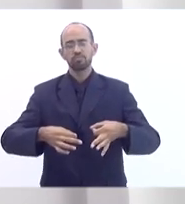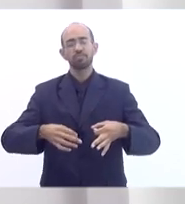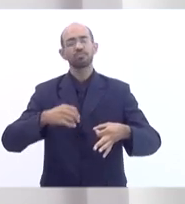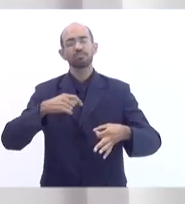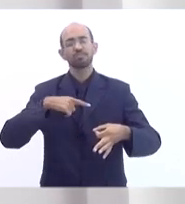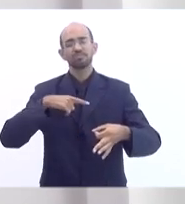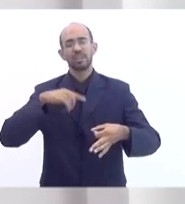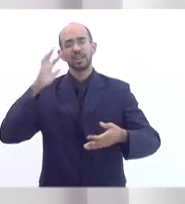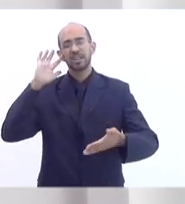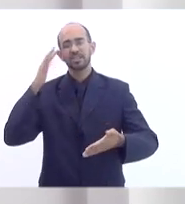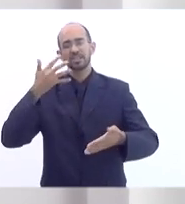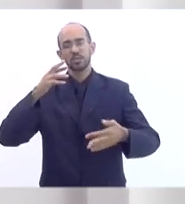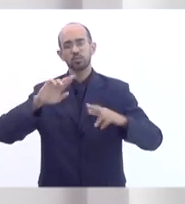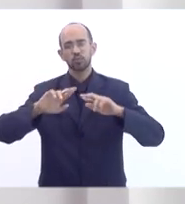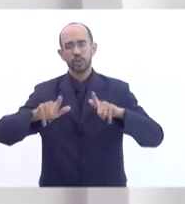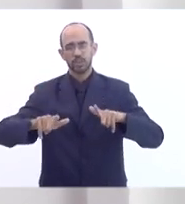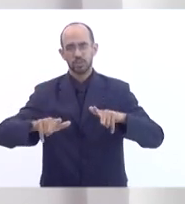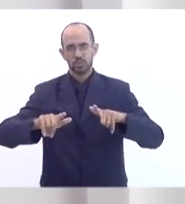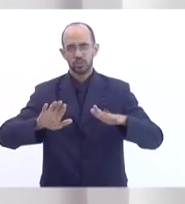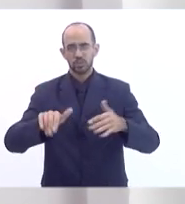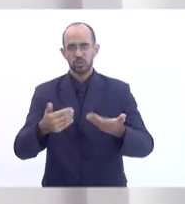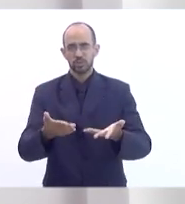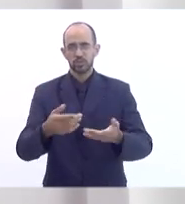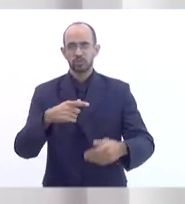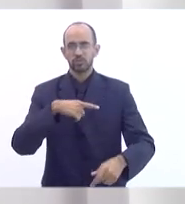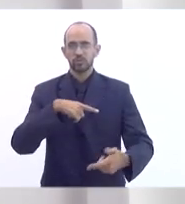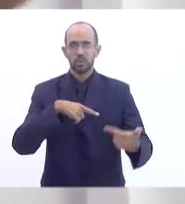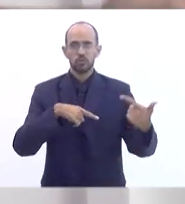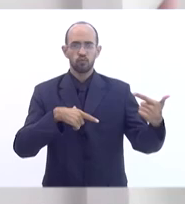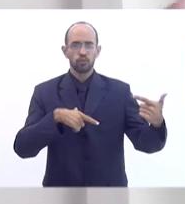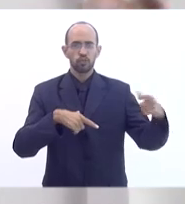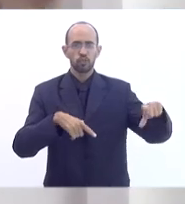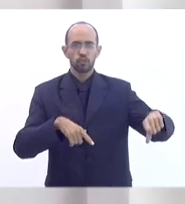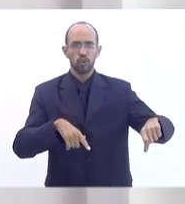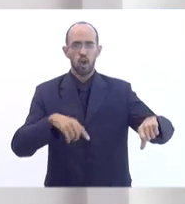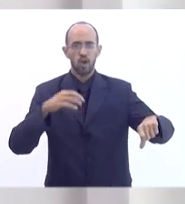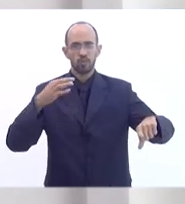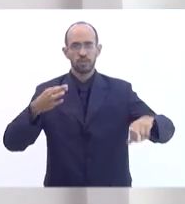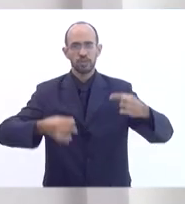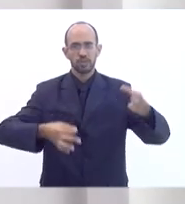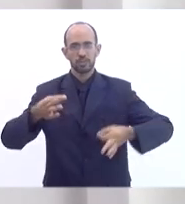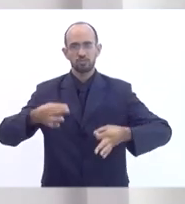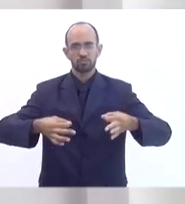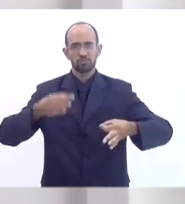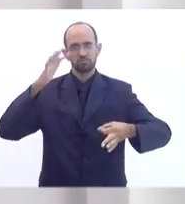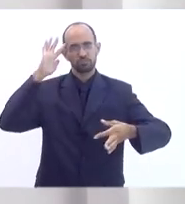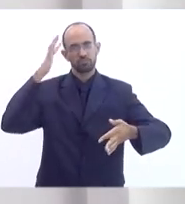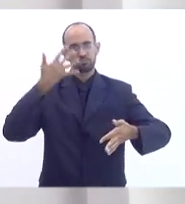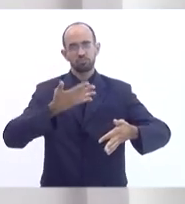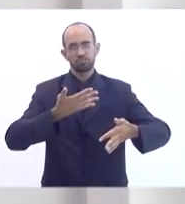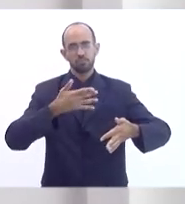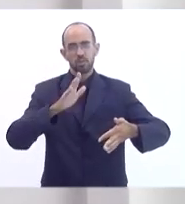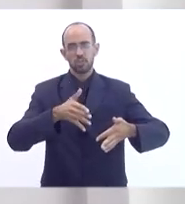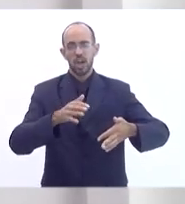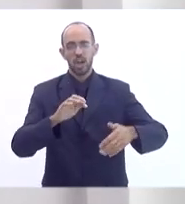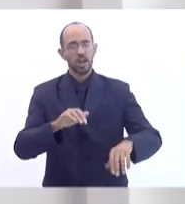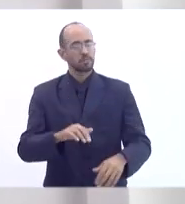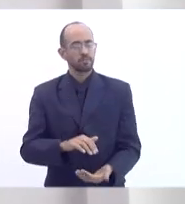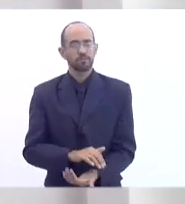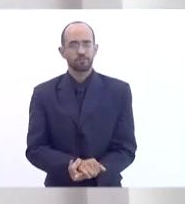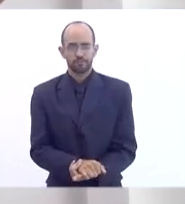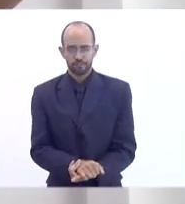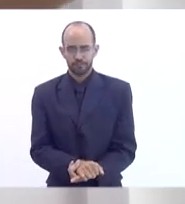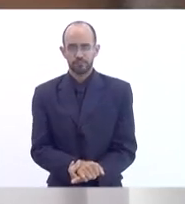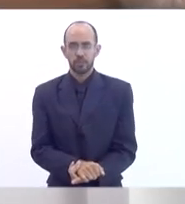diferente tá hoje em dia nós temos 29 sentenças quer dizer já foi transitado em julgado nós